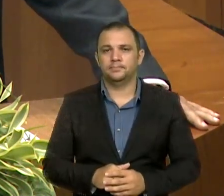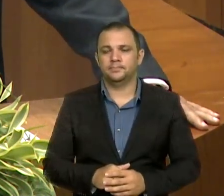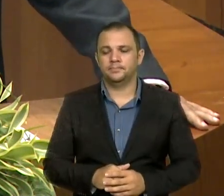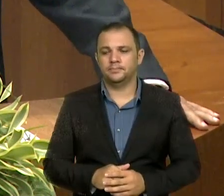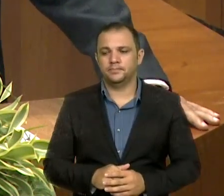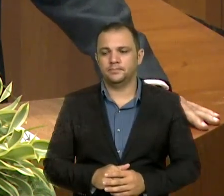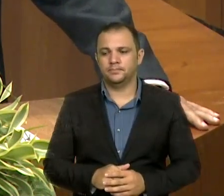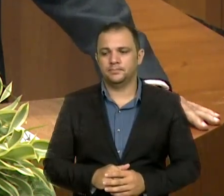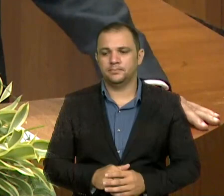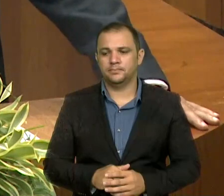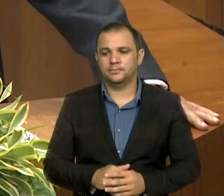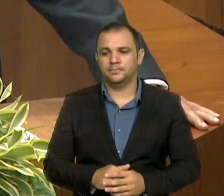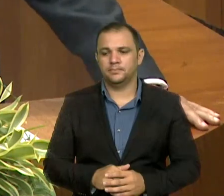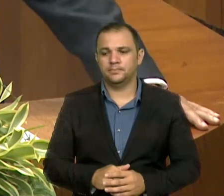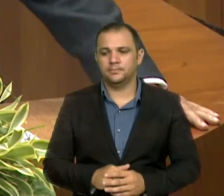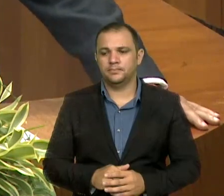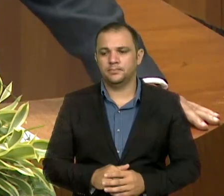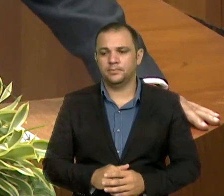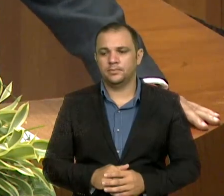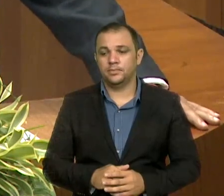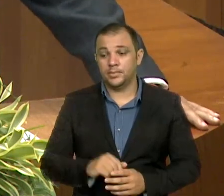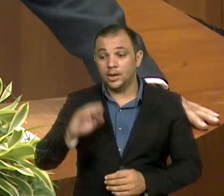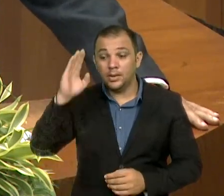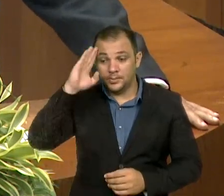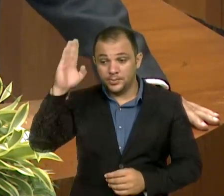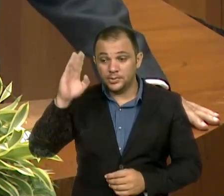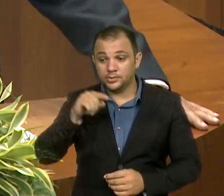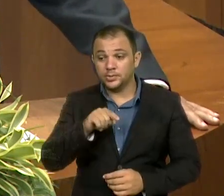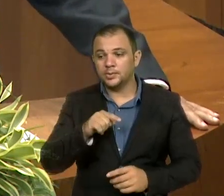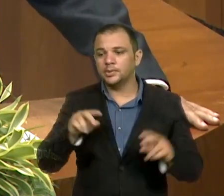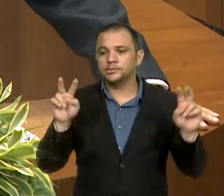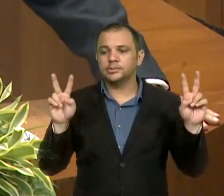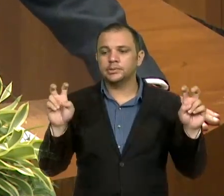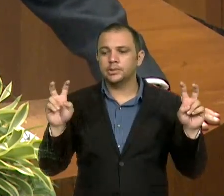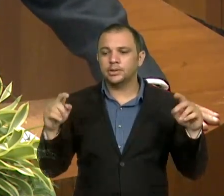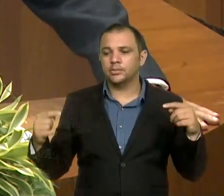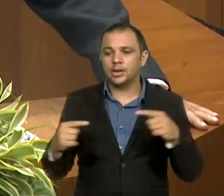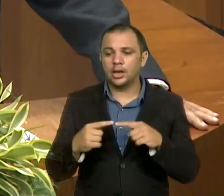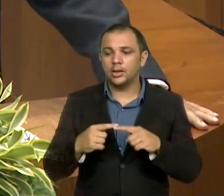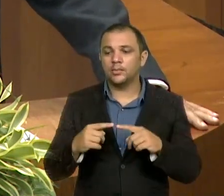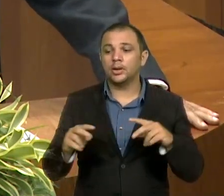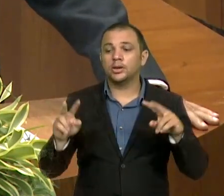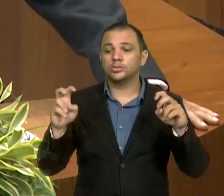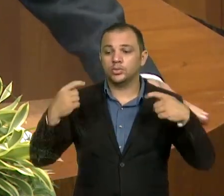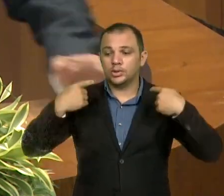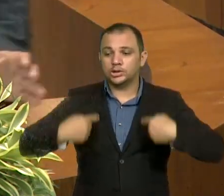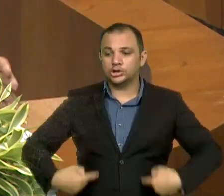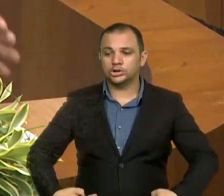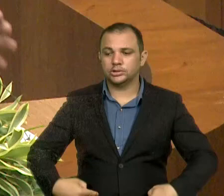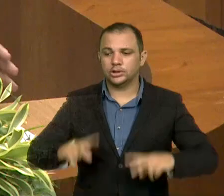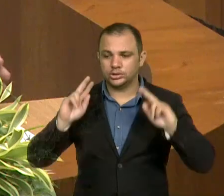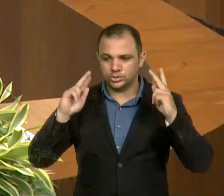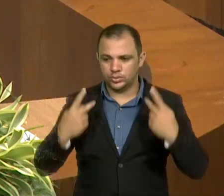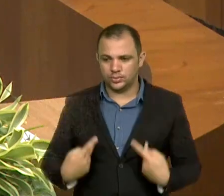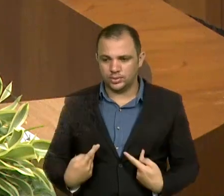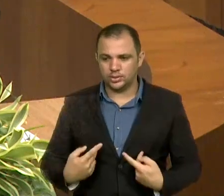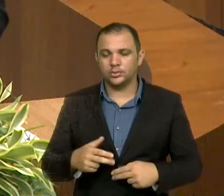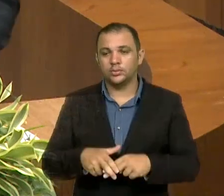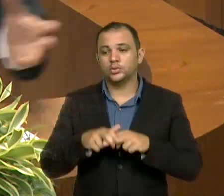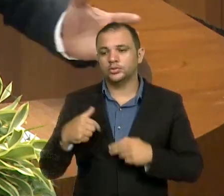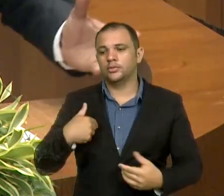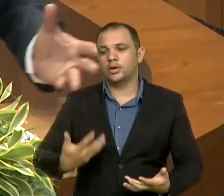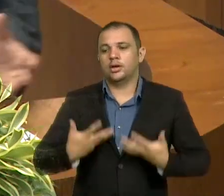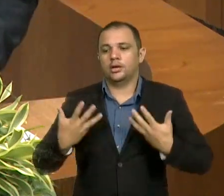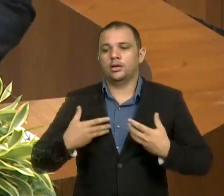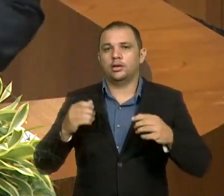acima de tudo, pautas que dizem respeito com a dignidade humana. Então, eu tive a alegria de poder